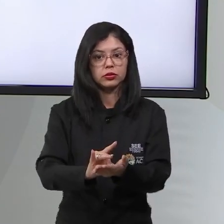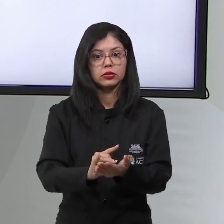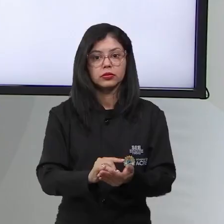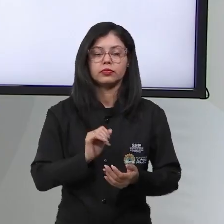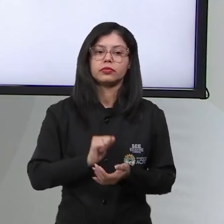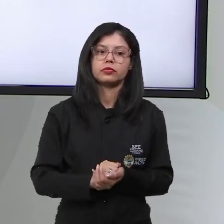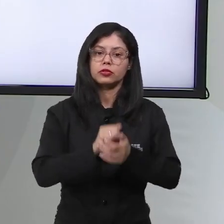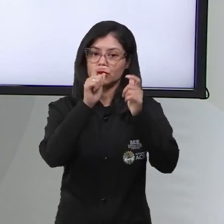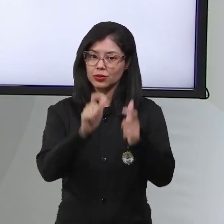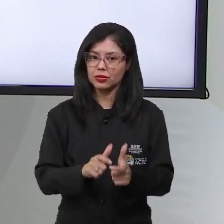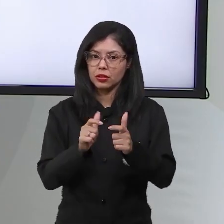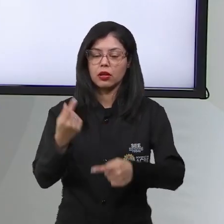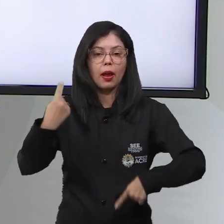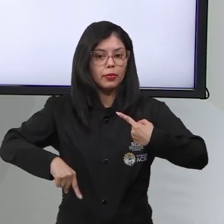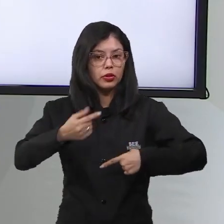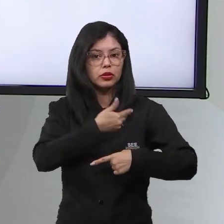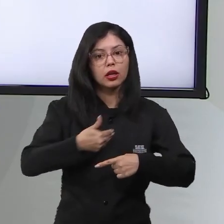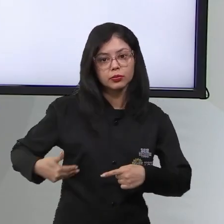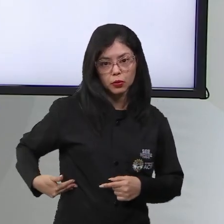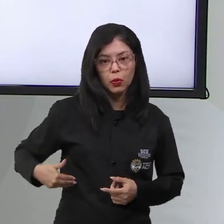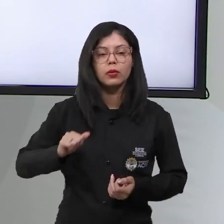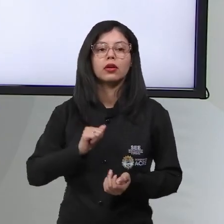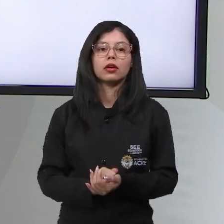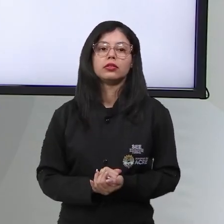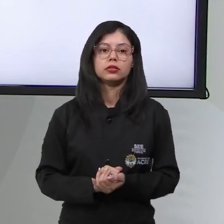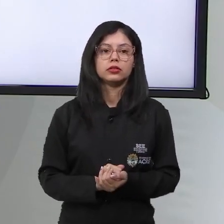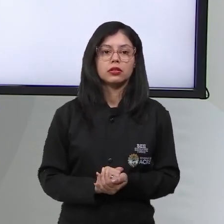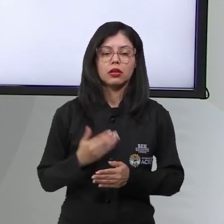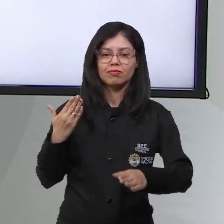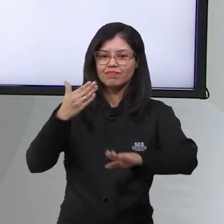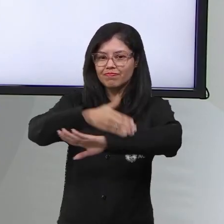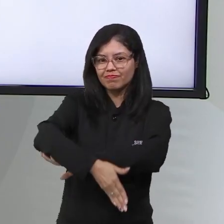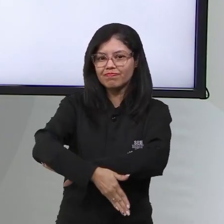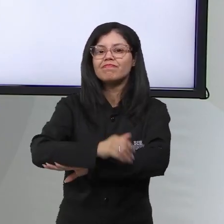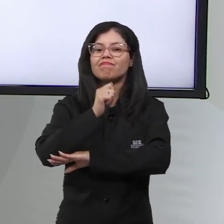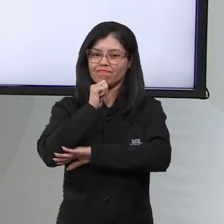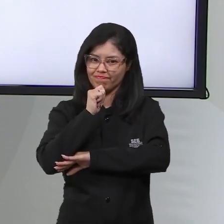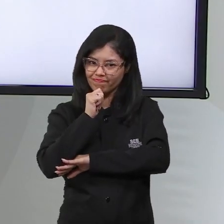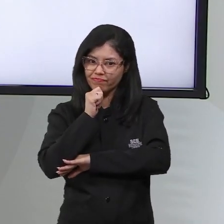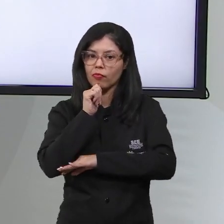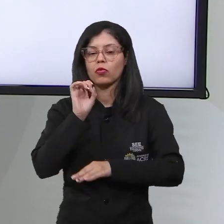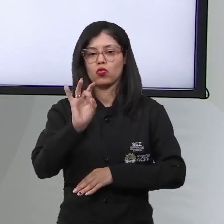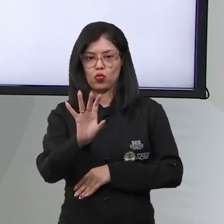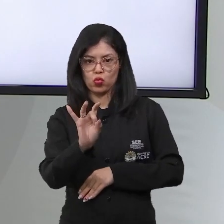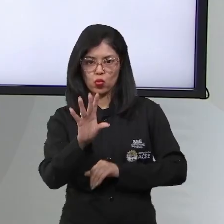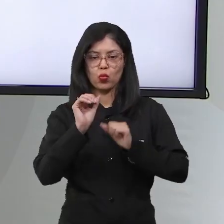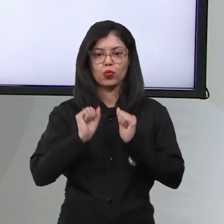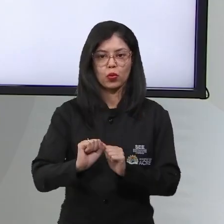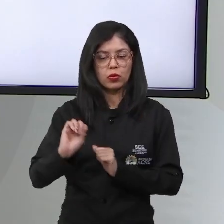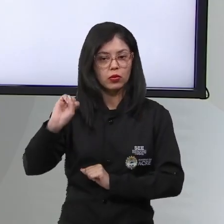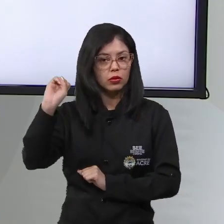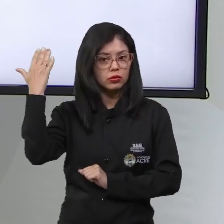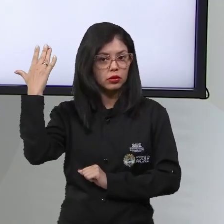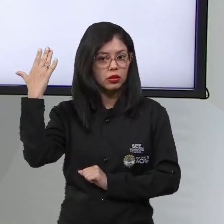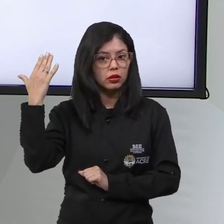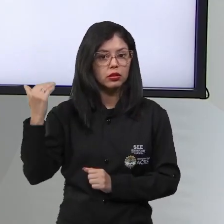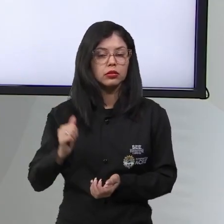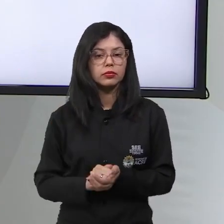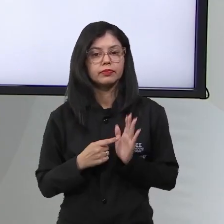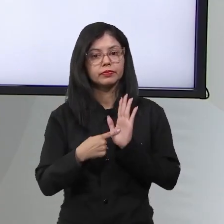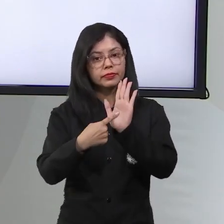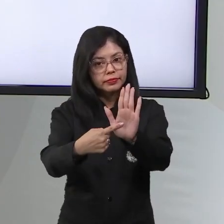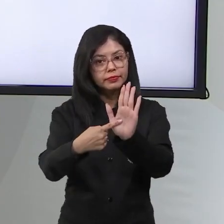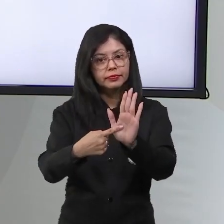no âmbito das políticas públicas, as intervenções, elas somente podem ocorrer